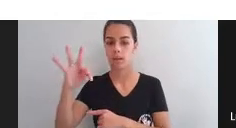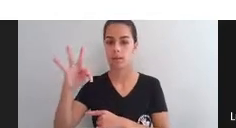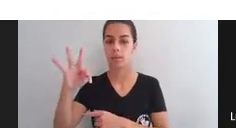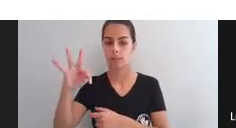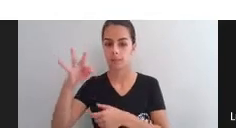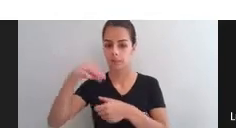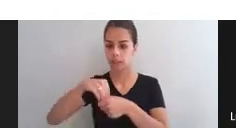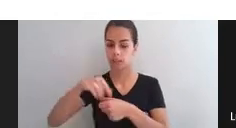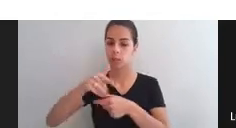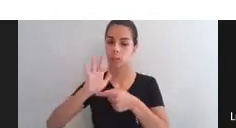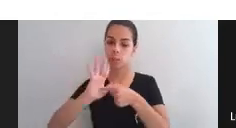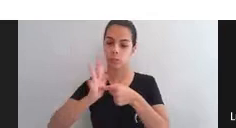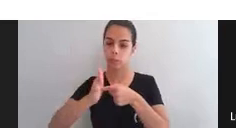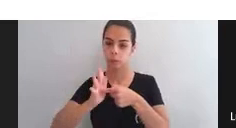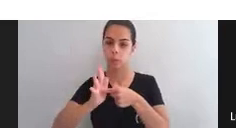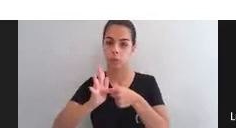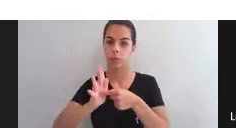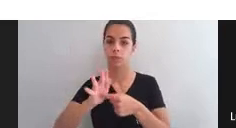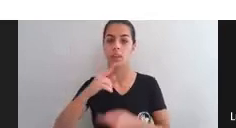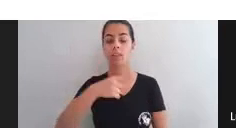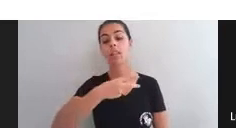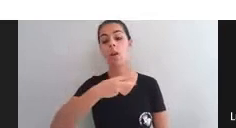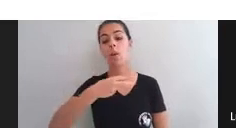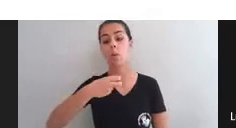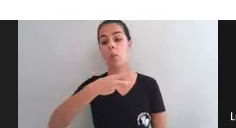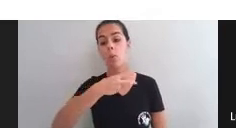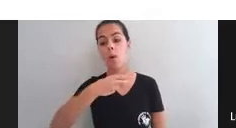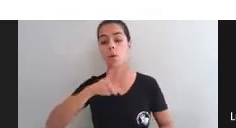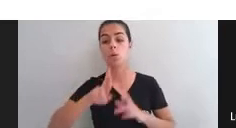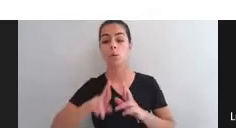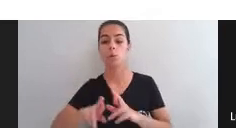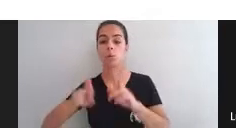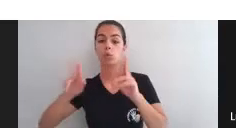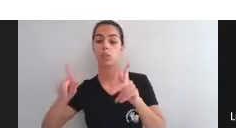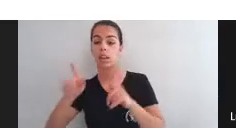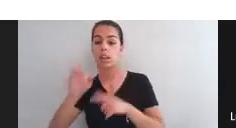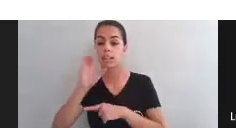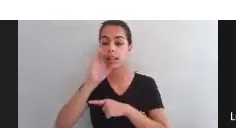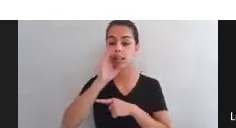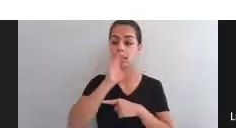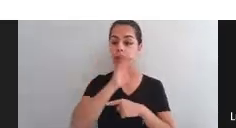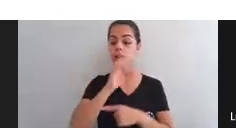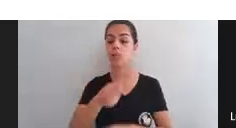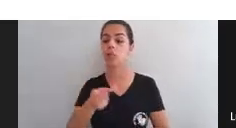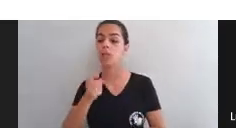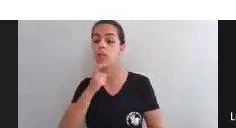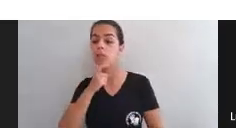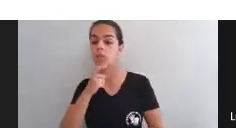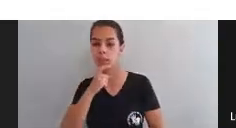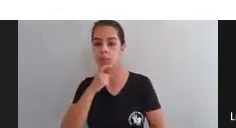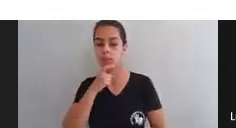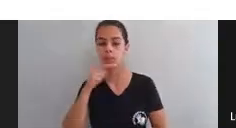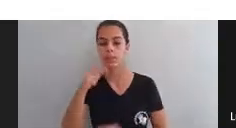por esse motor, que vai ser igual a diferença entre a fonte quente e a fonte fria, né? O refrigerador está